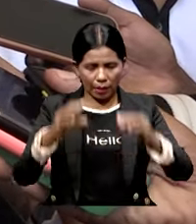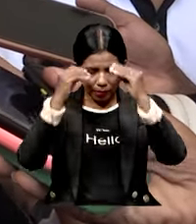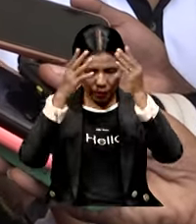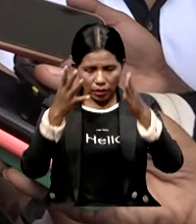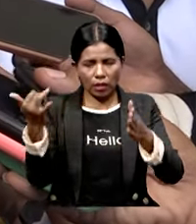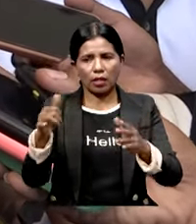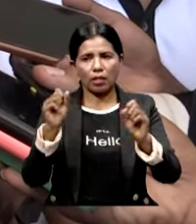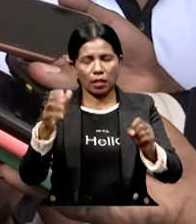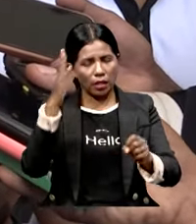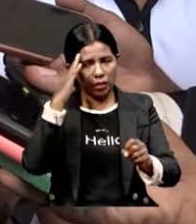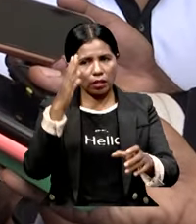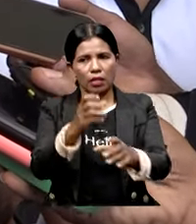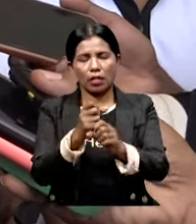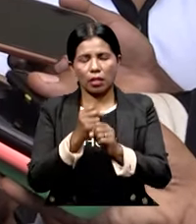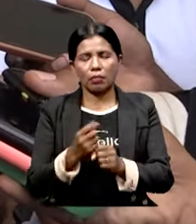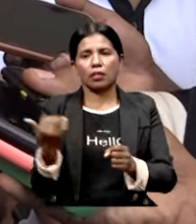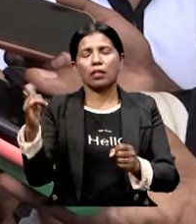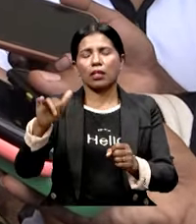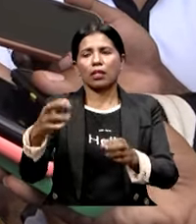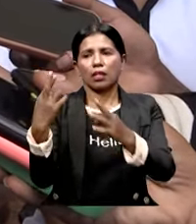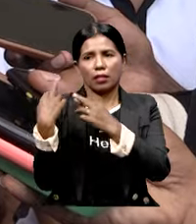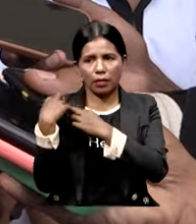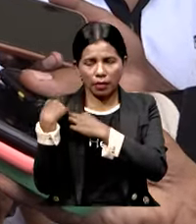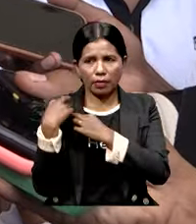Ciremo tem que atender sim a sua responsabilidade.